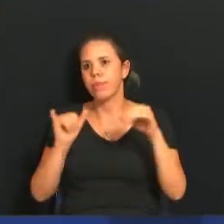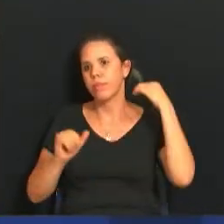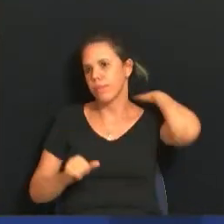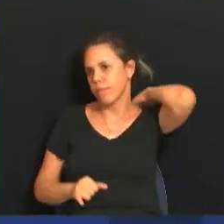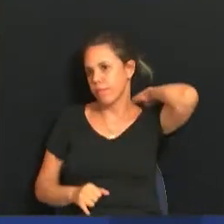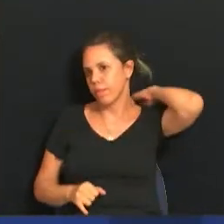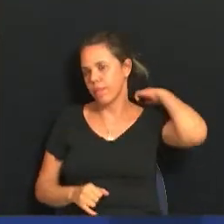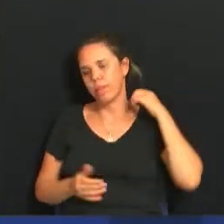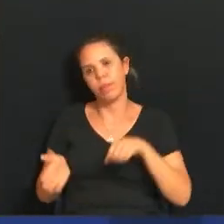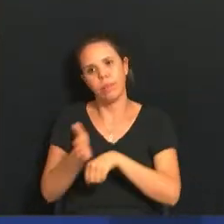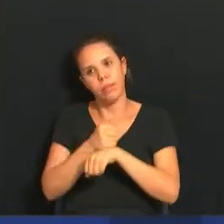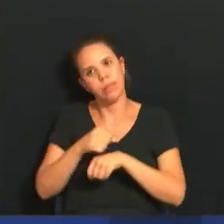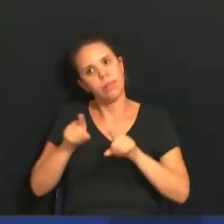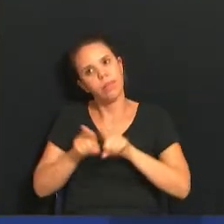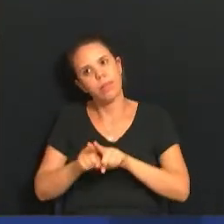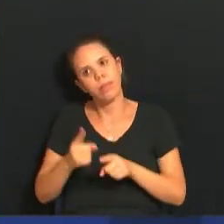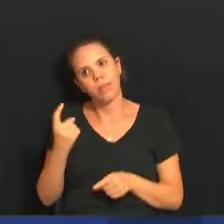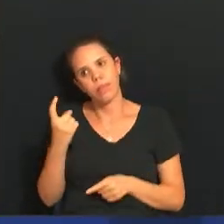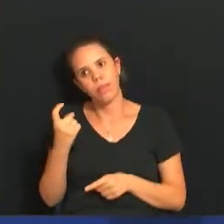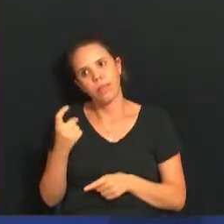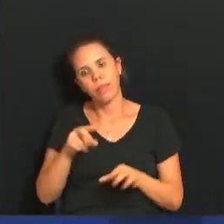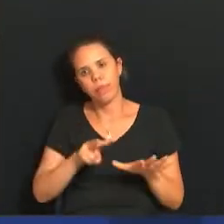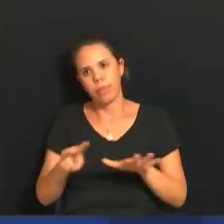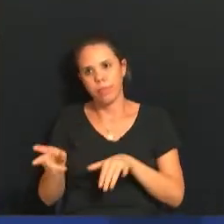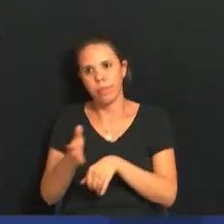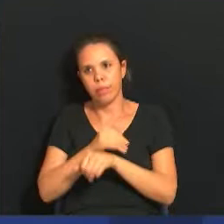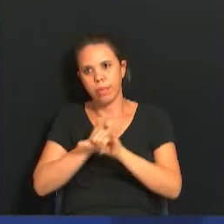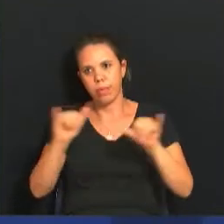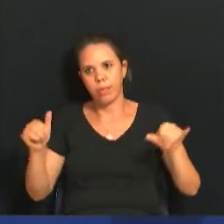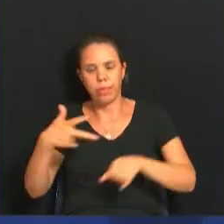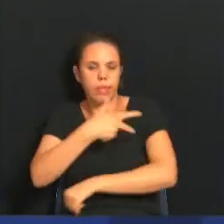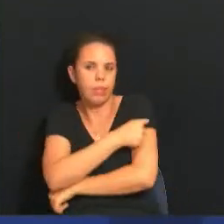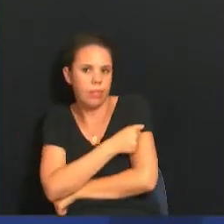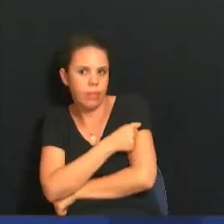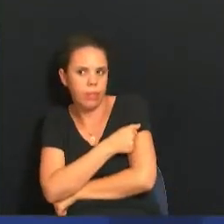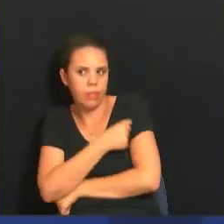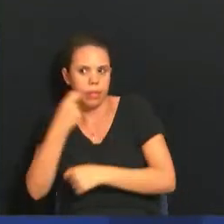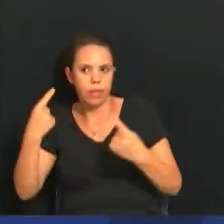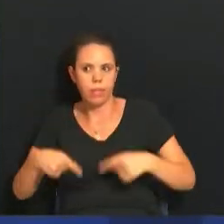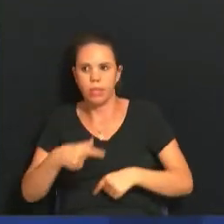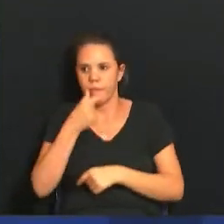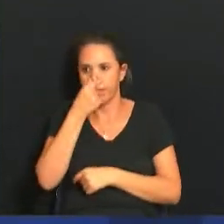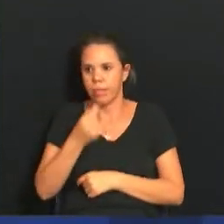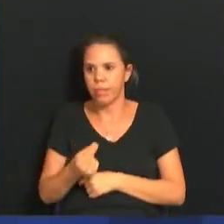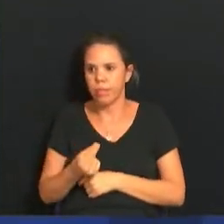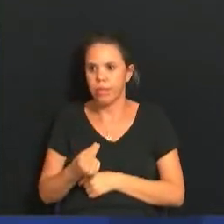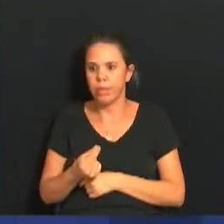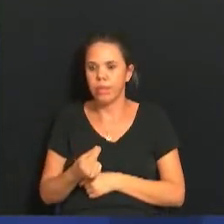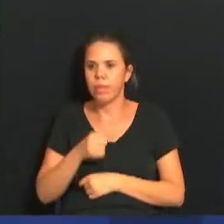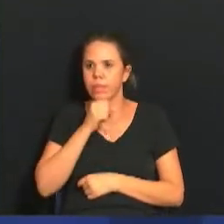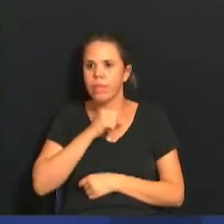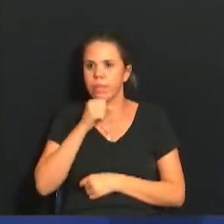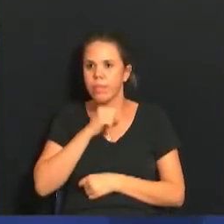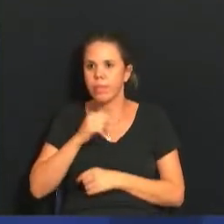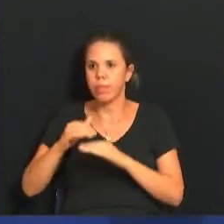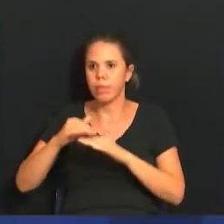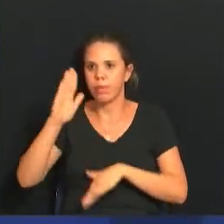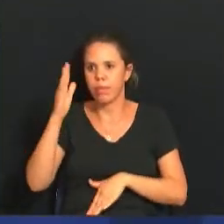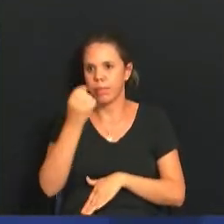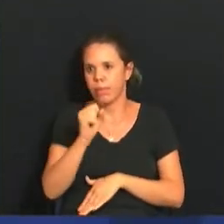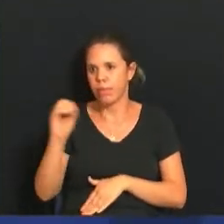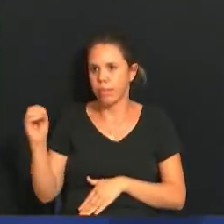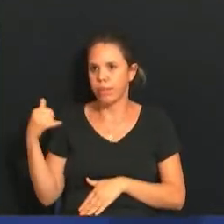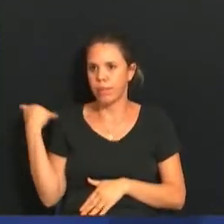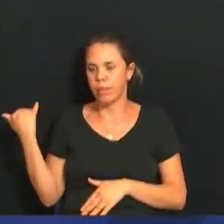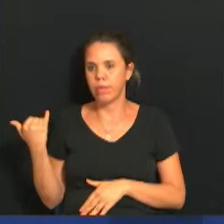antecipação em uma semana da campanha de vacinação contra a gripe. Os idosos acima de 80